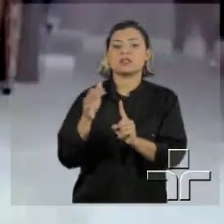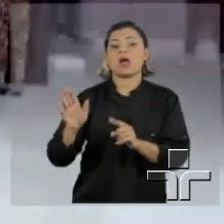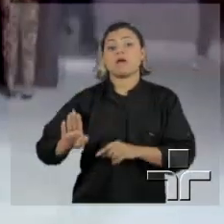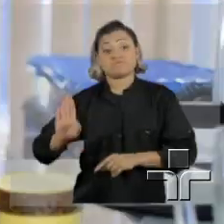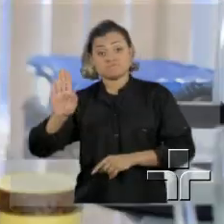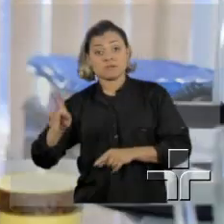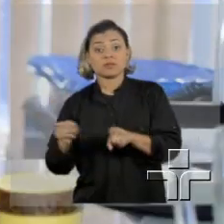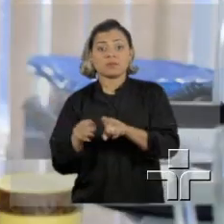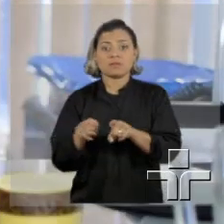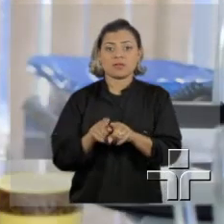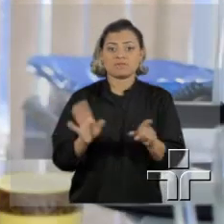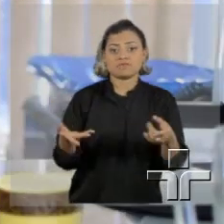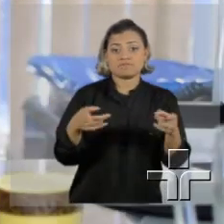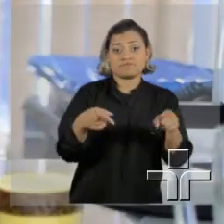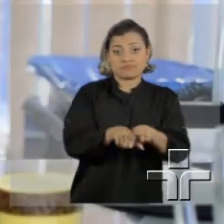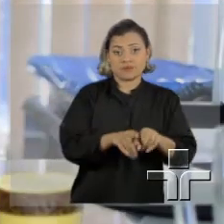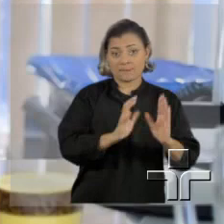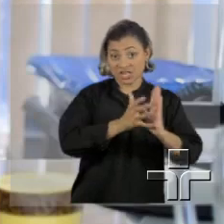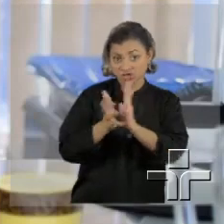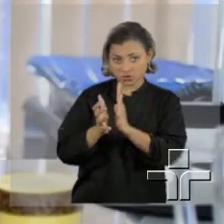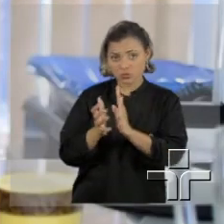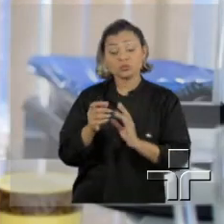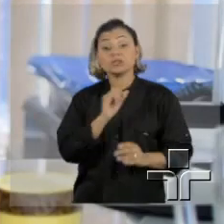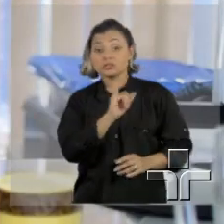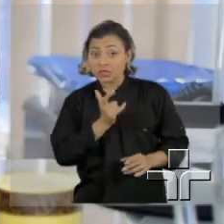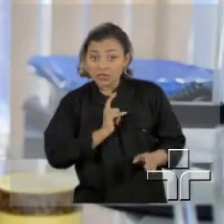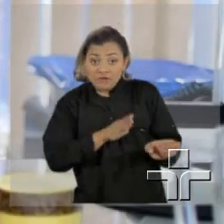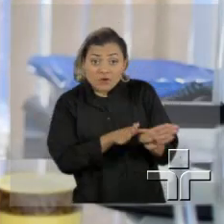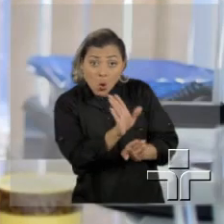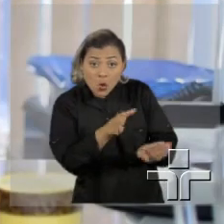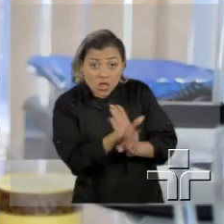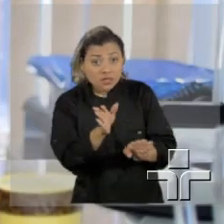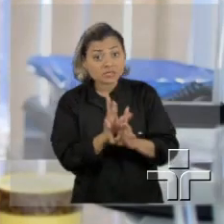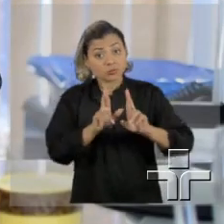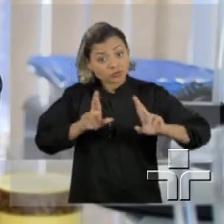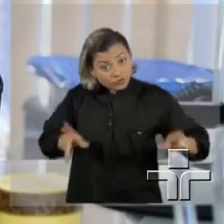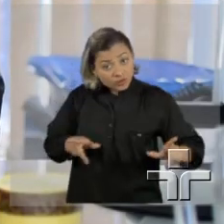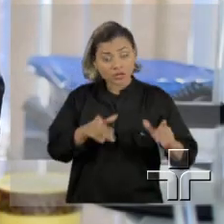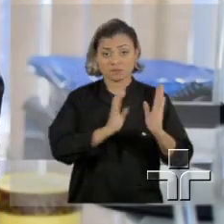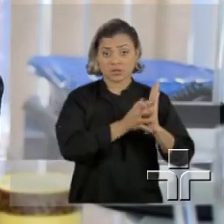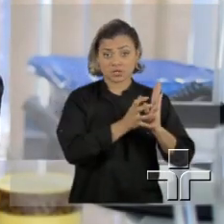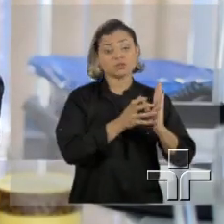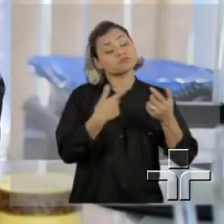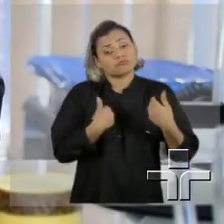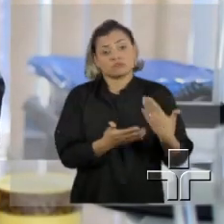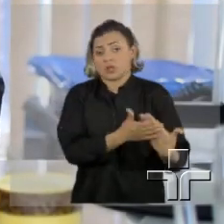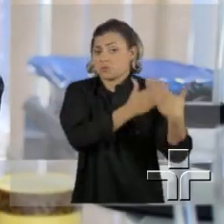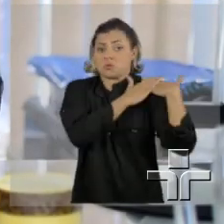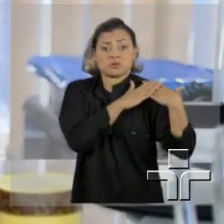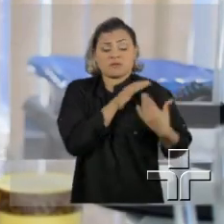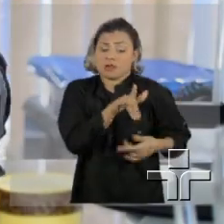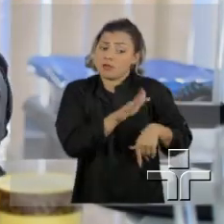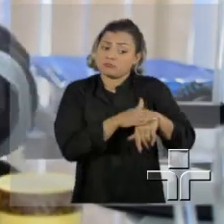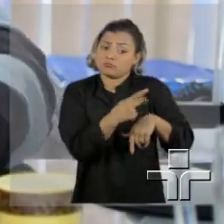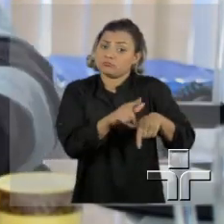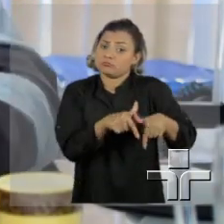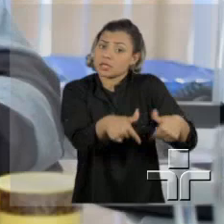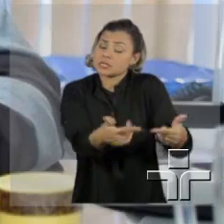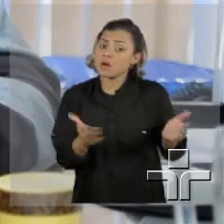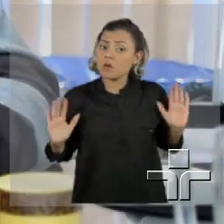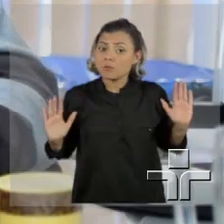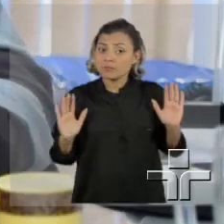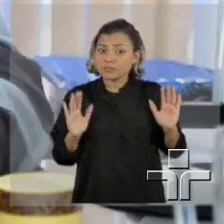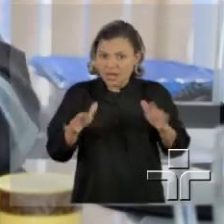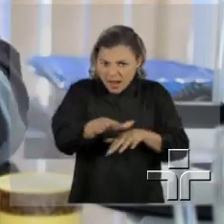as siglas. Aqueles que seguiram outras orientações que não são do partido terão que assumir responsabilidade dos seus atos. O movimento não é